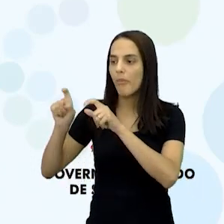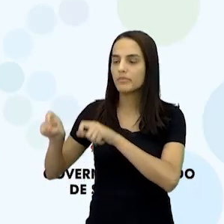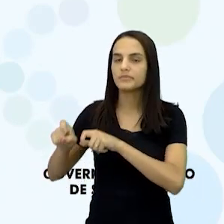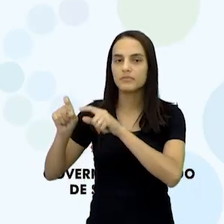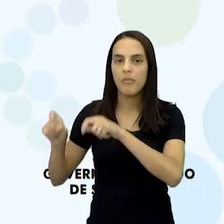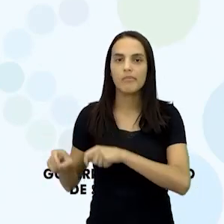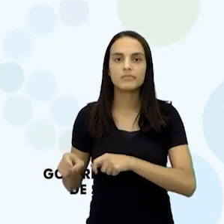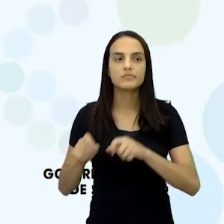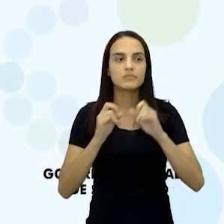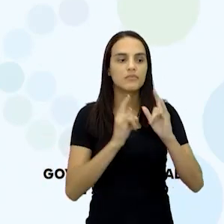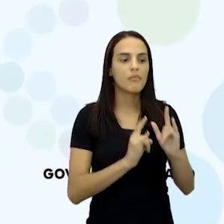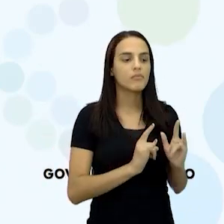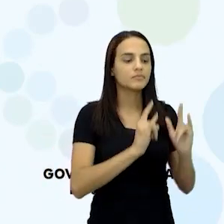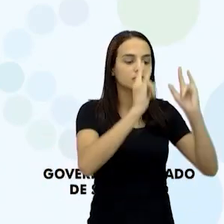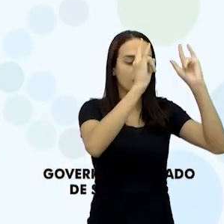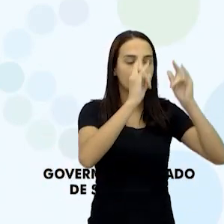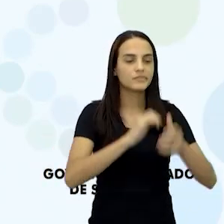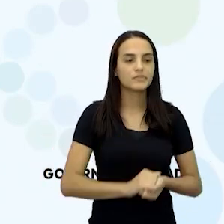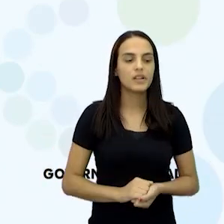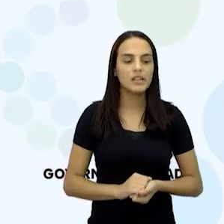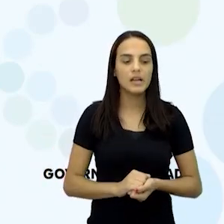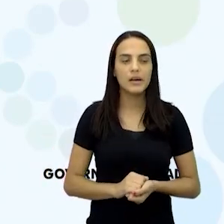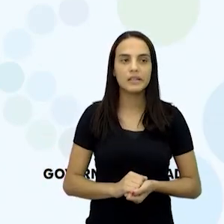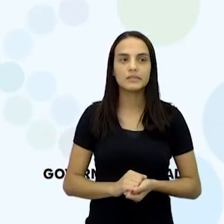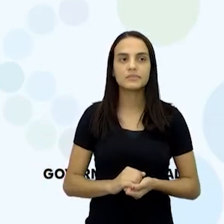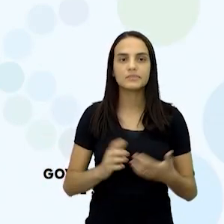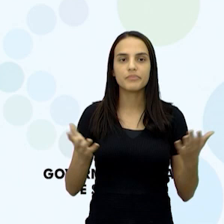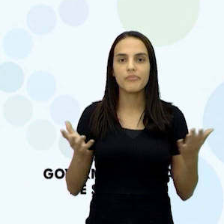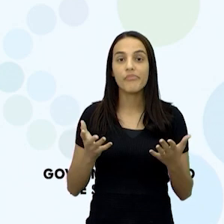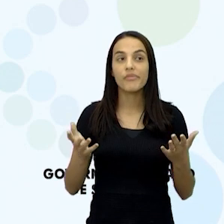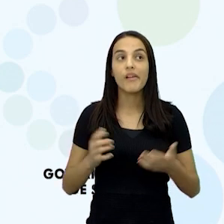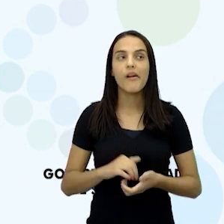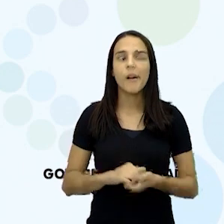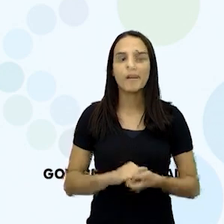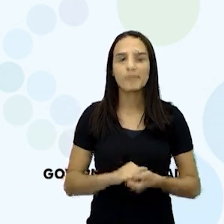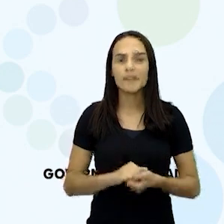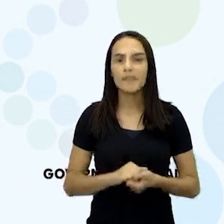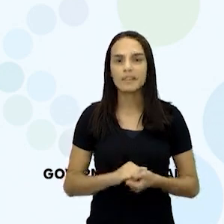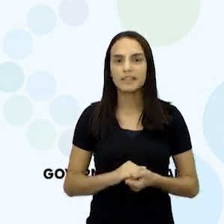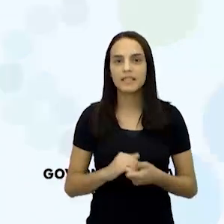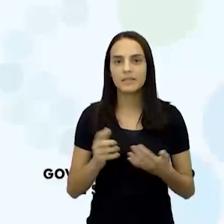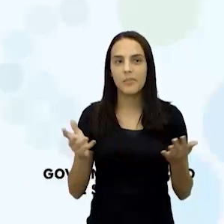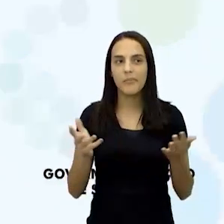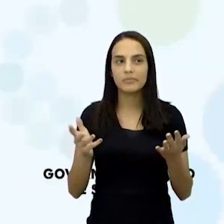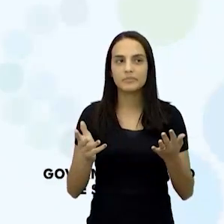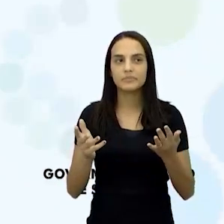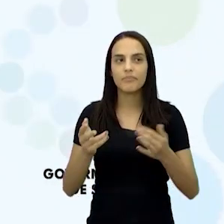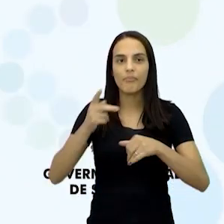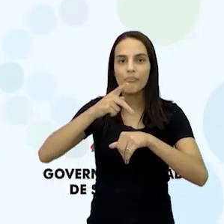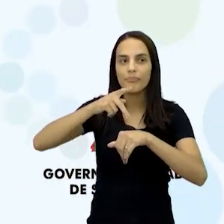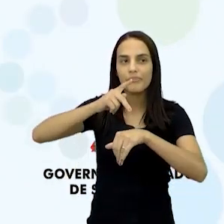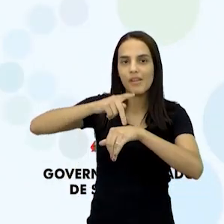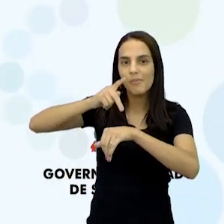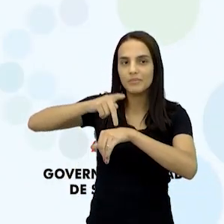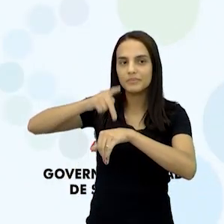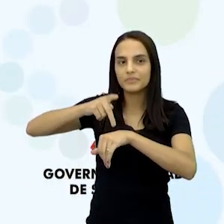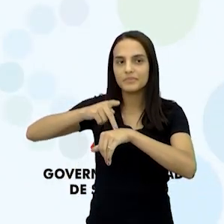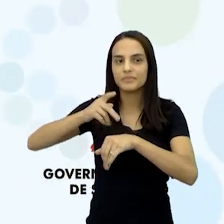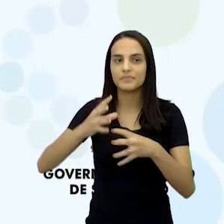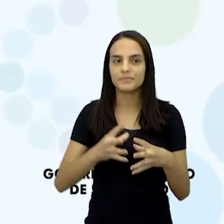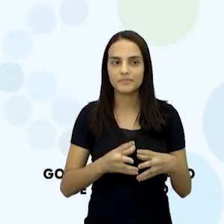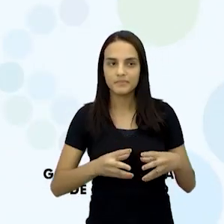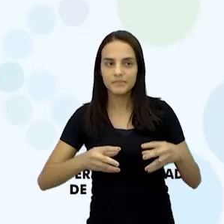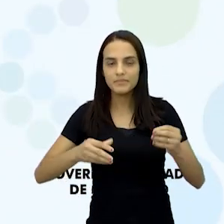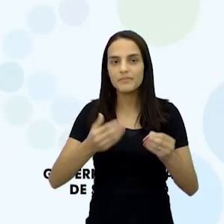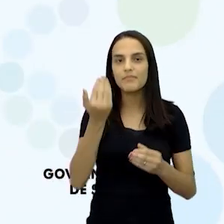curricular número 1, o indivíduo e o ambiente. Componente curricular 3, das rochas ao solo, entenda